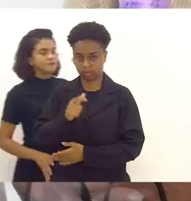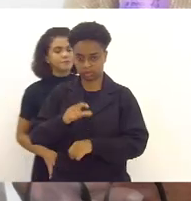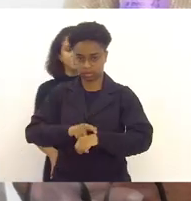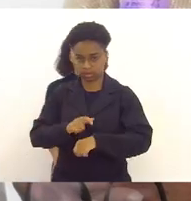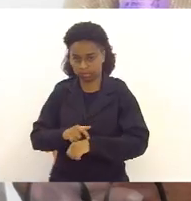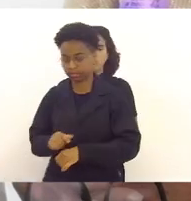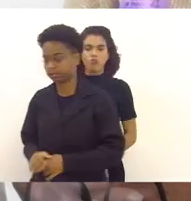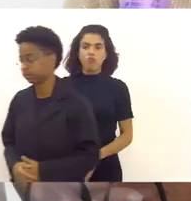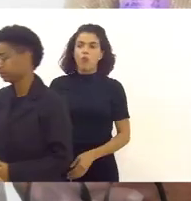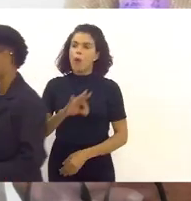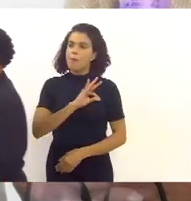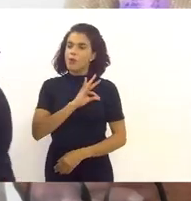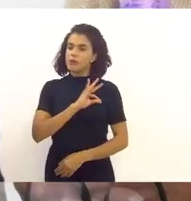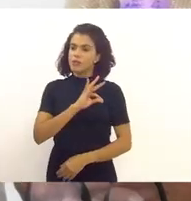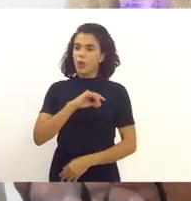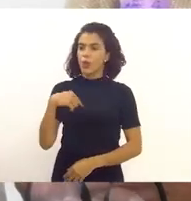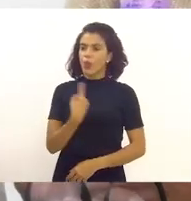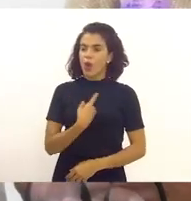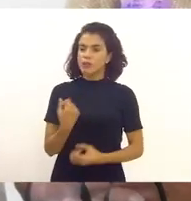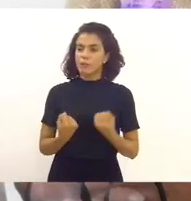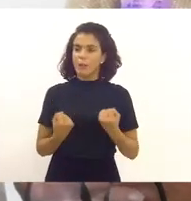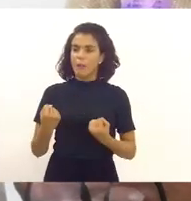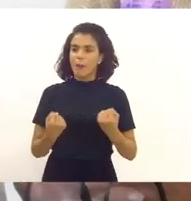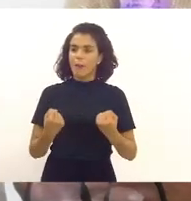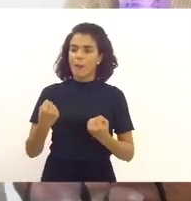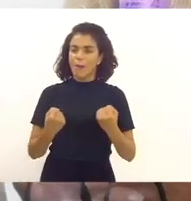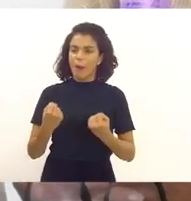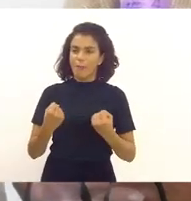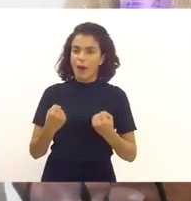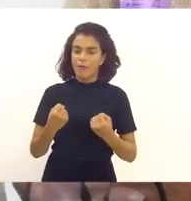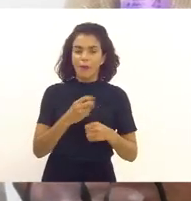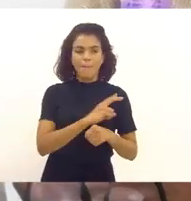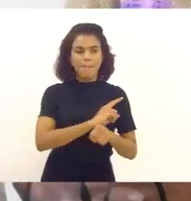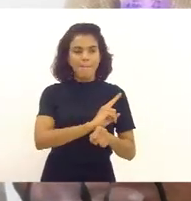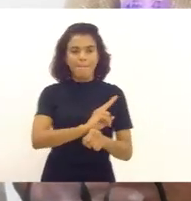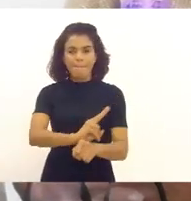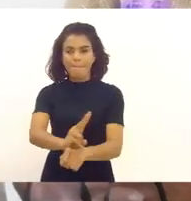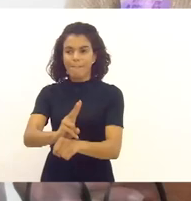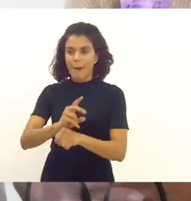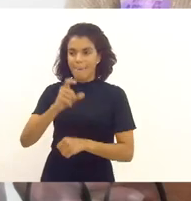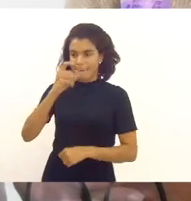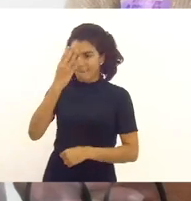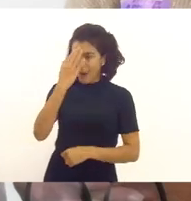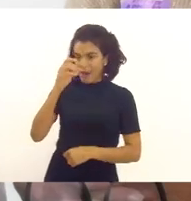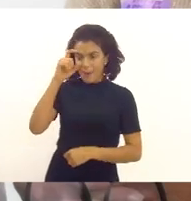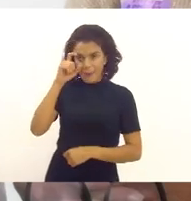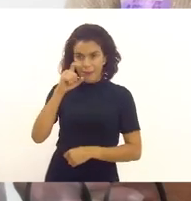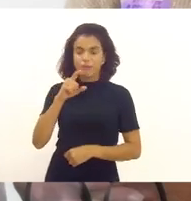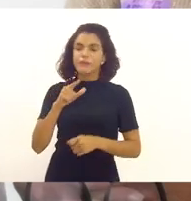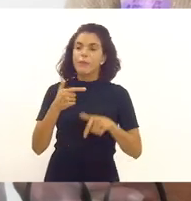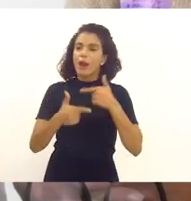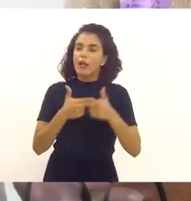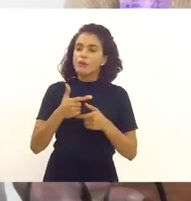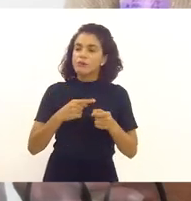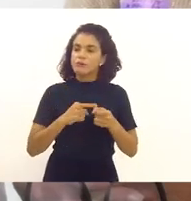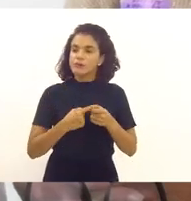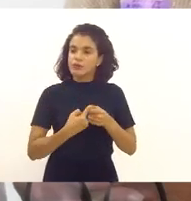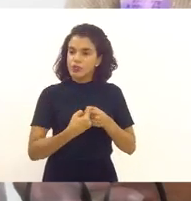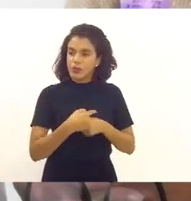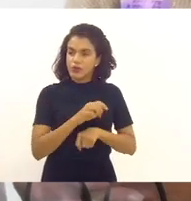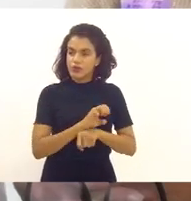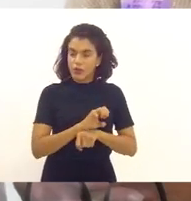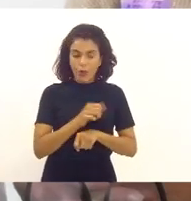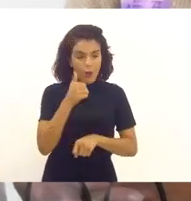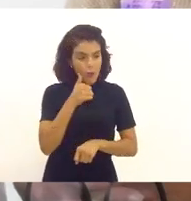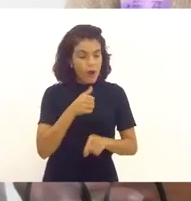uma Nossa da Patrulha Maria da Penha estava trabalhando no serviço do segurança presente no interior do Estado e uma mulher